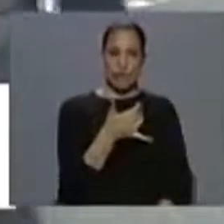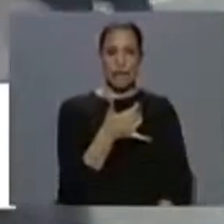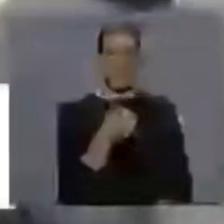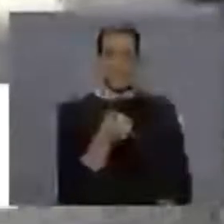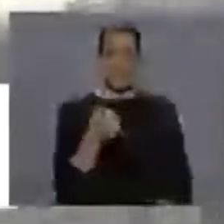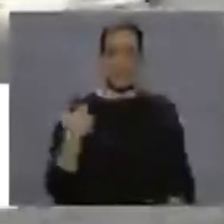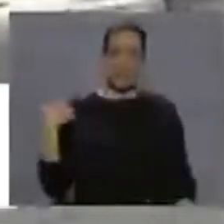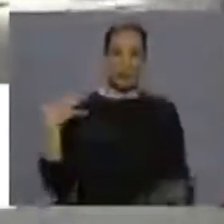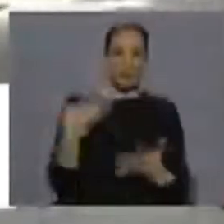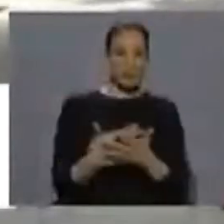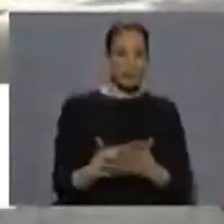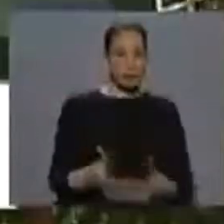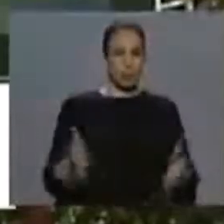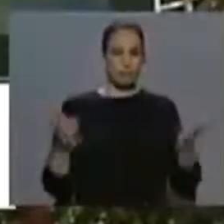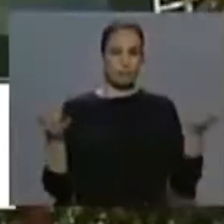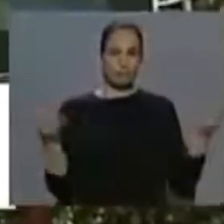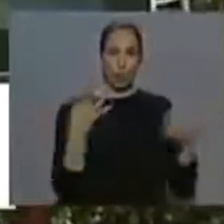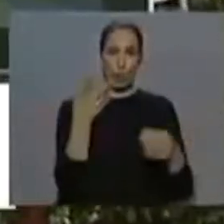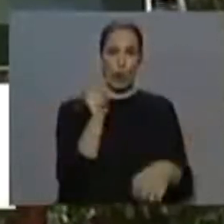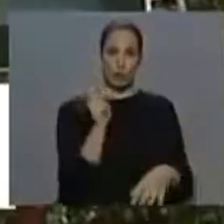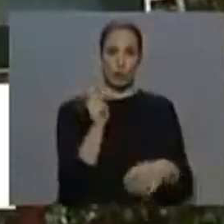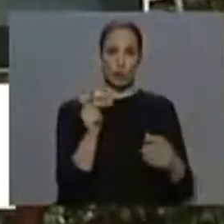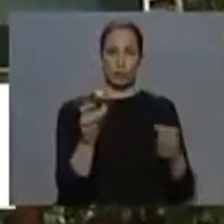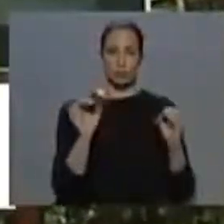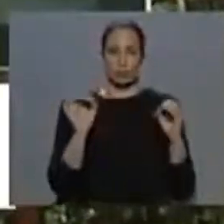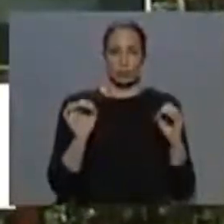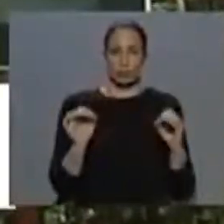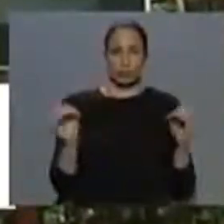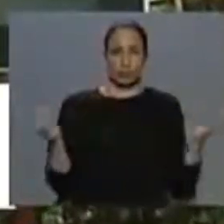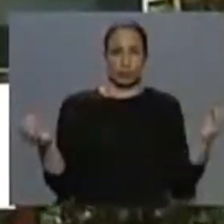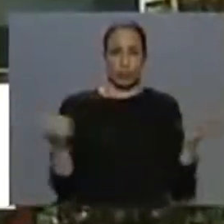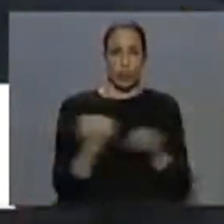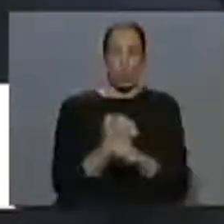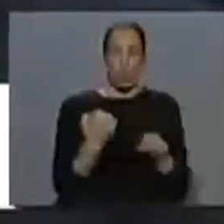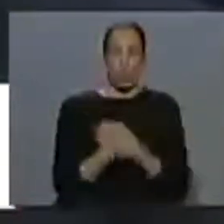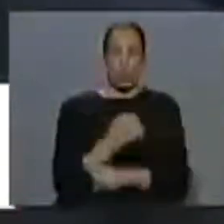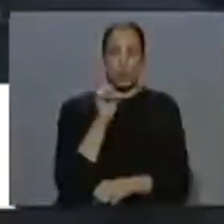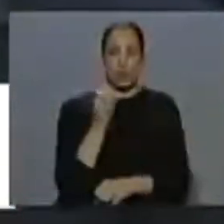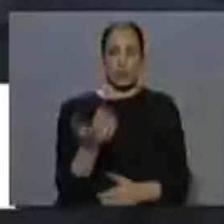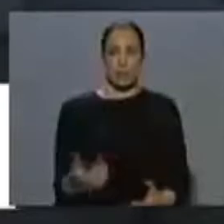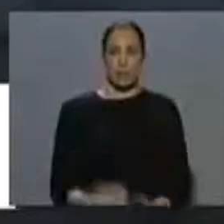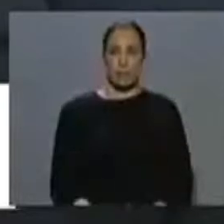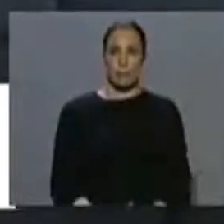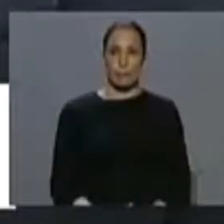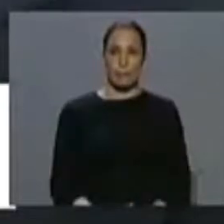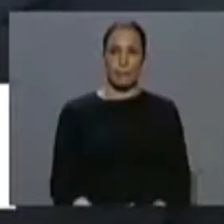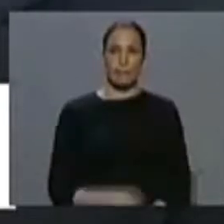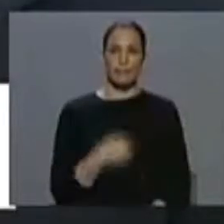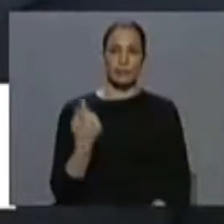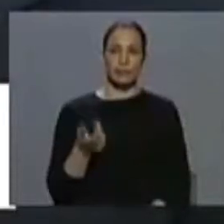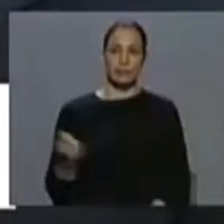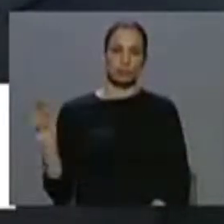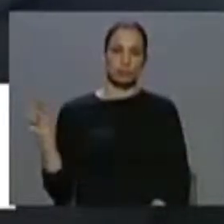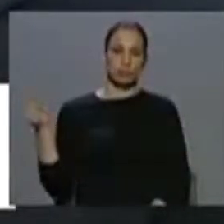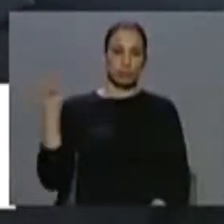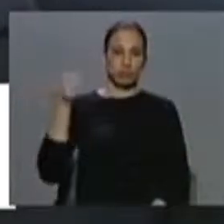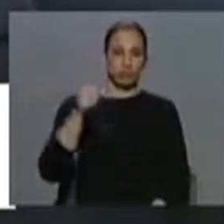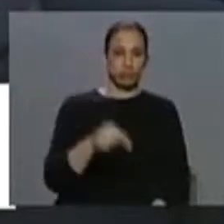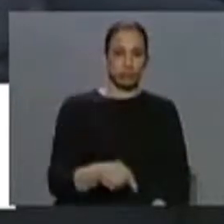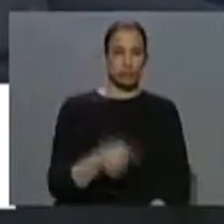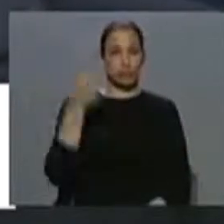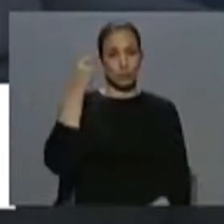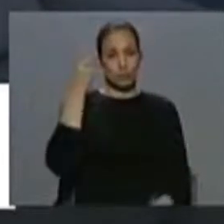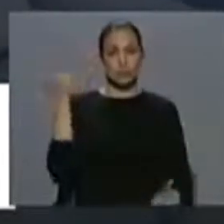que, passados os quatro anos, permanece desprovido de qualquer obra. Nós vimos cá precisamente para